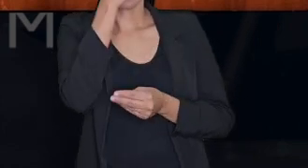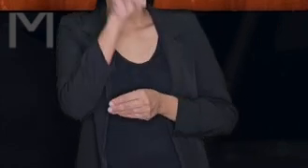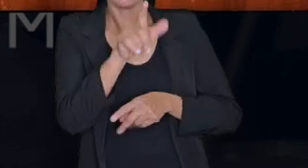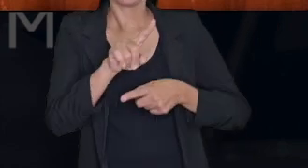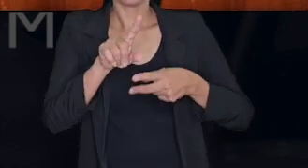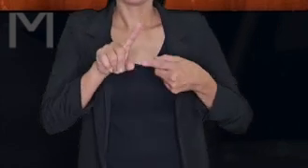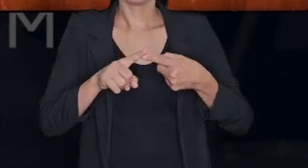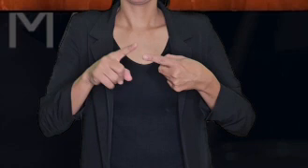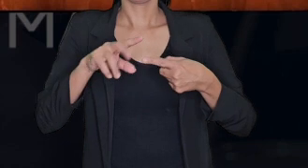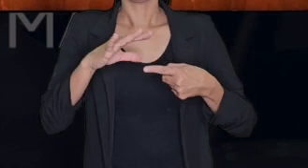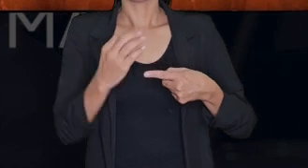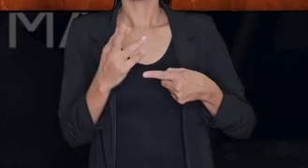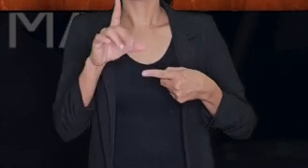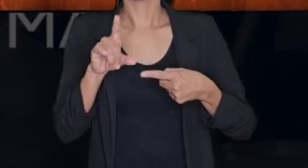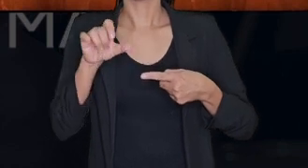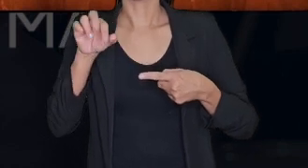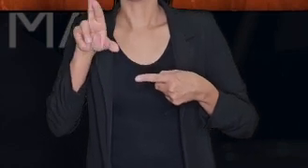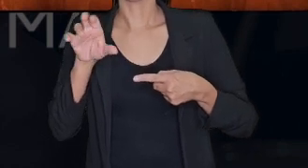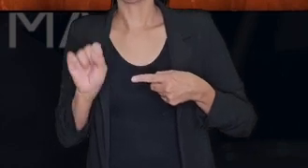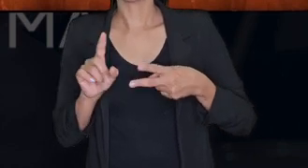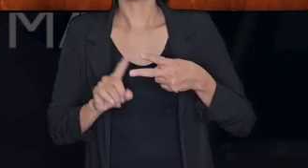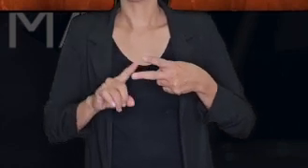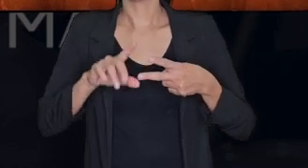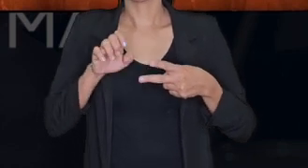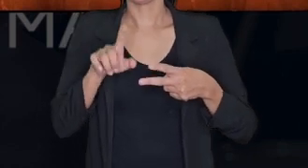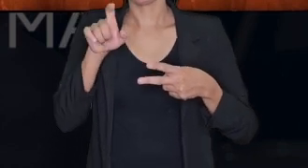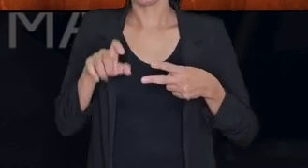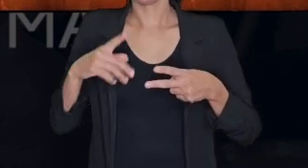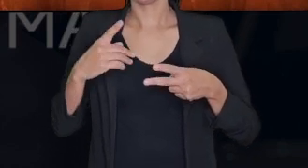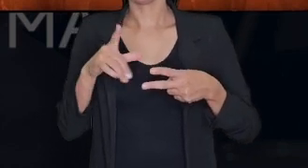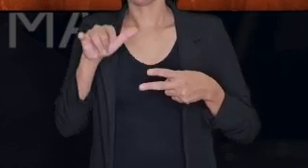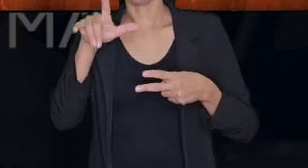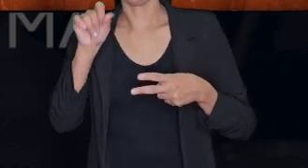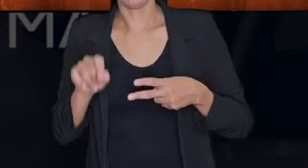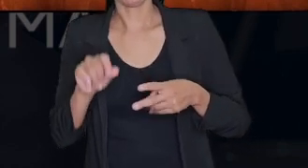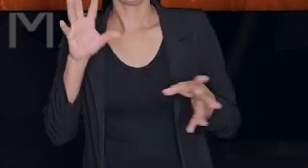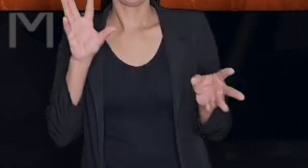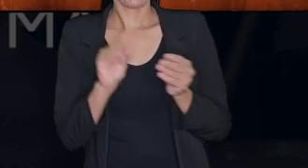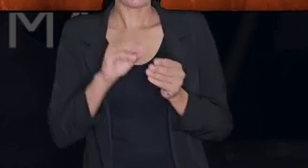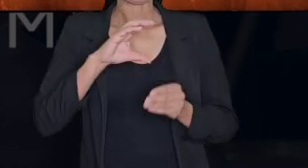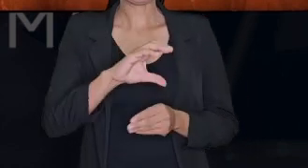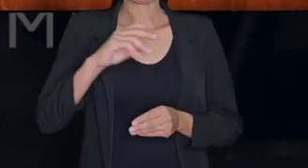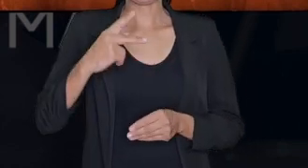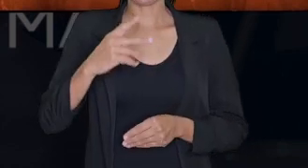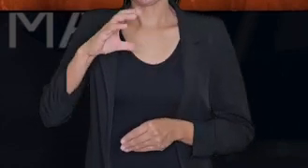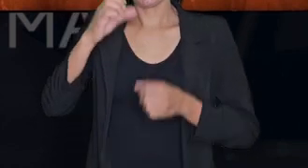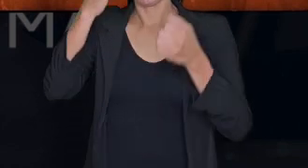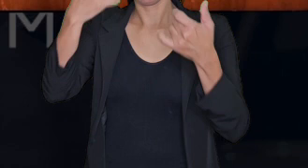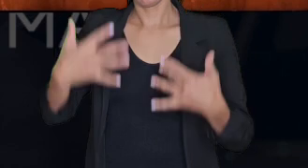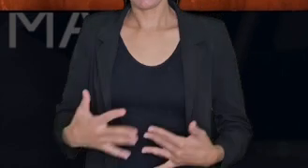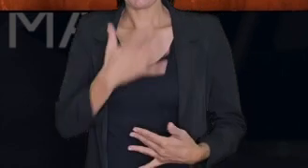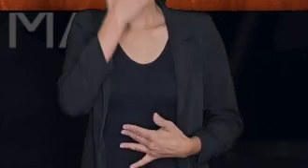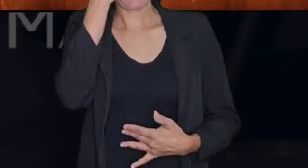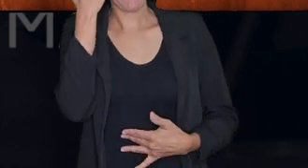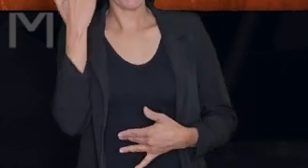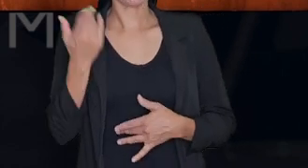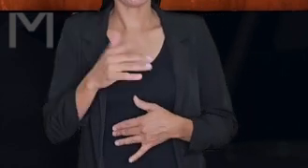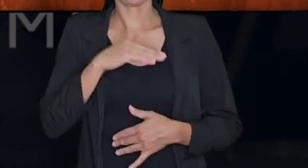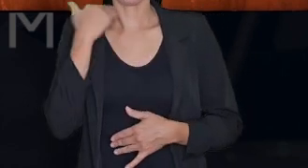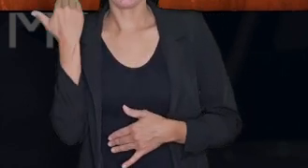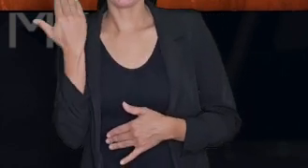CNJ, quanto a credores do espólio. De uma forma mais profissional, o CPC